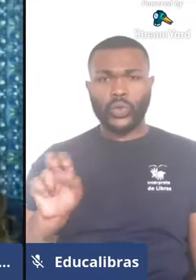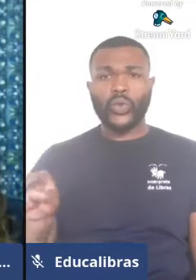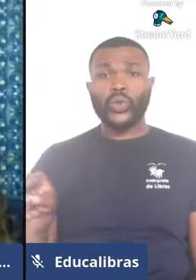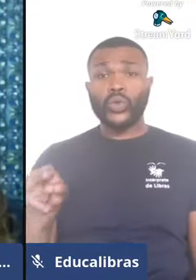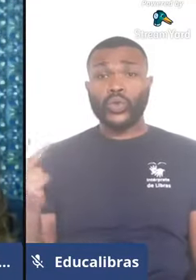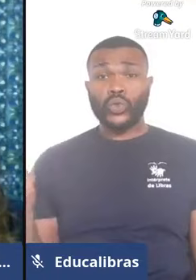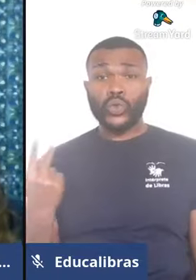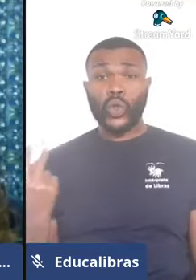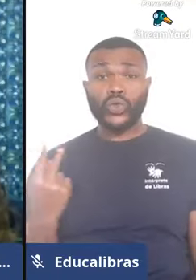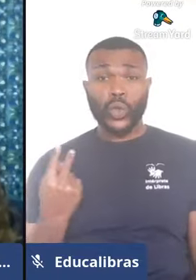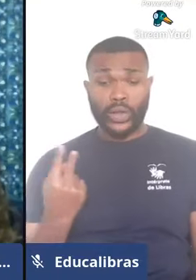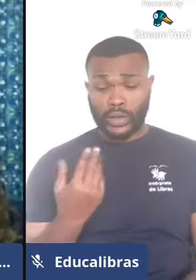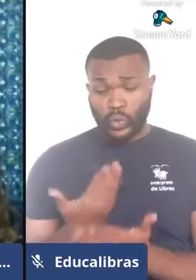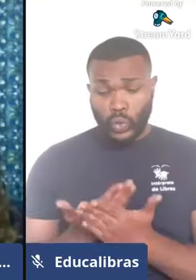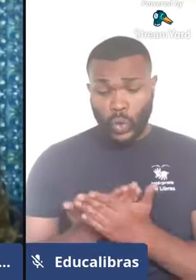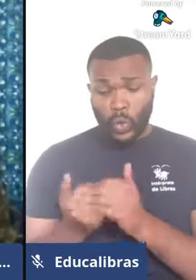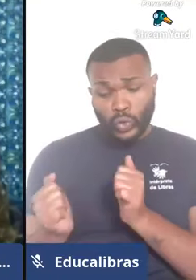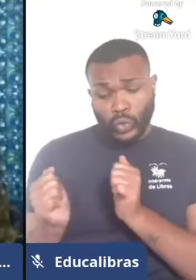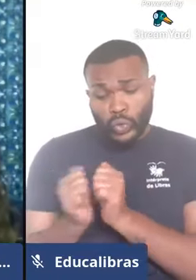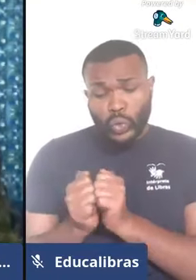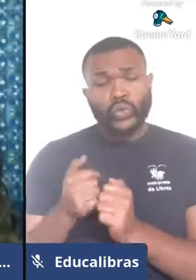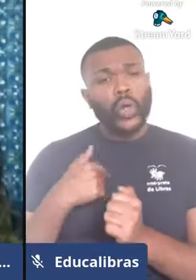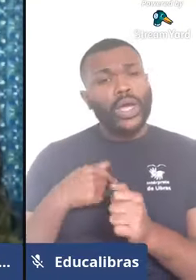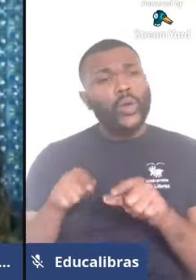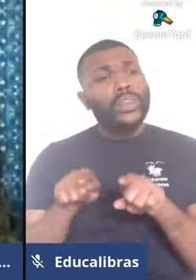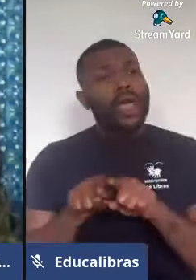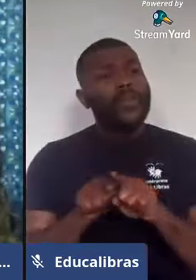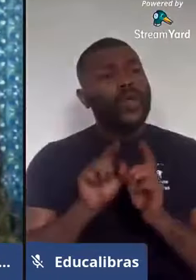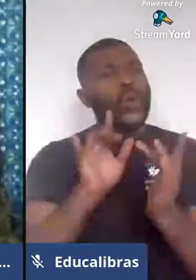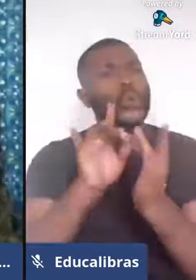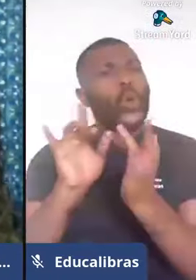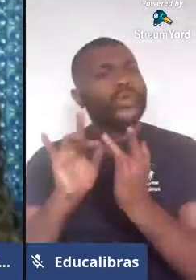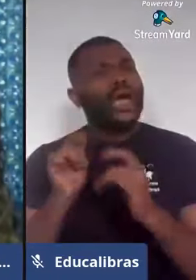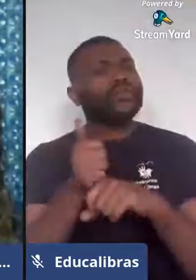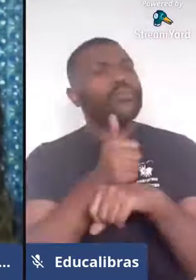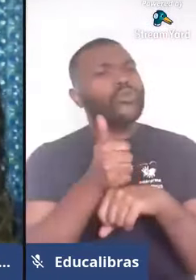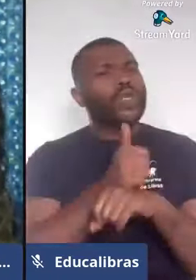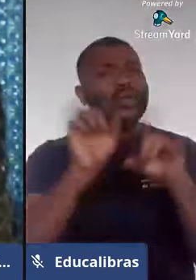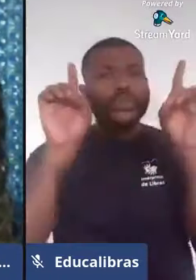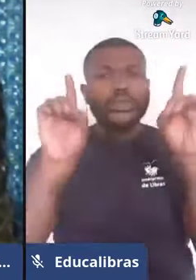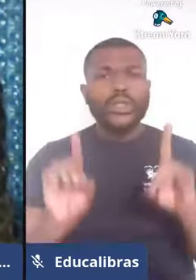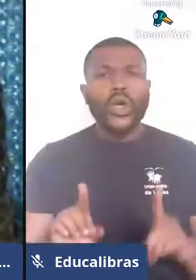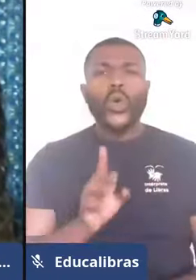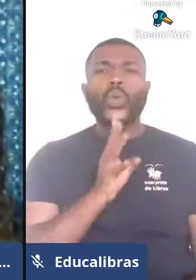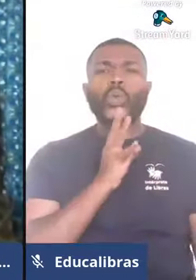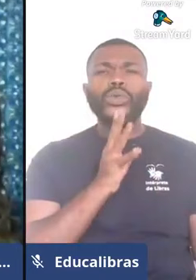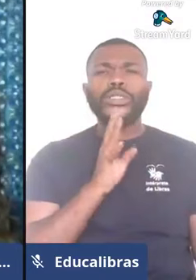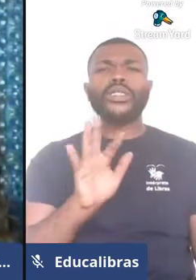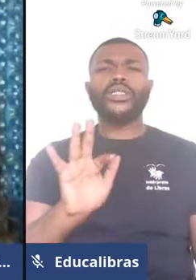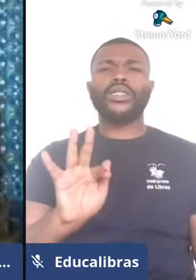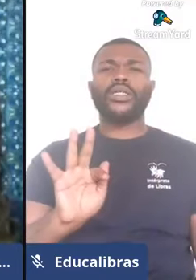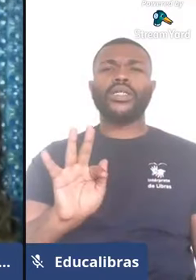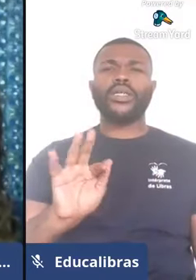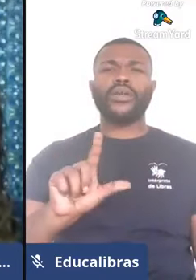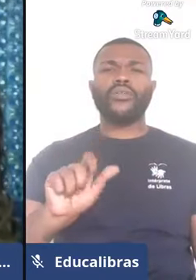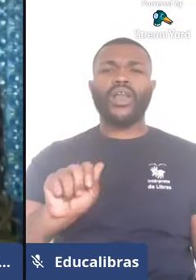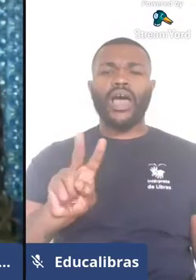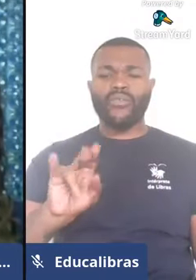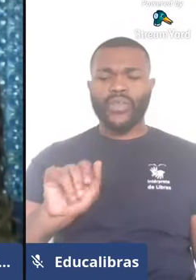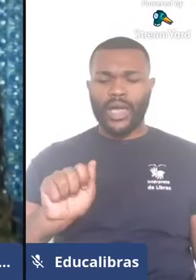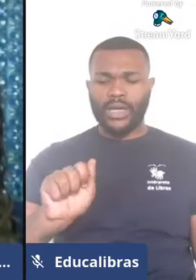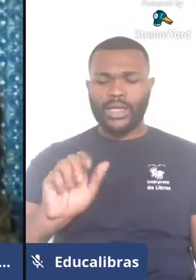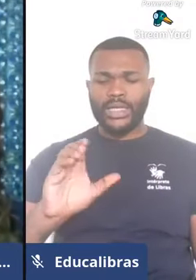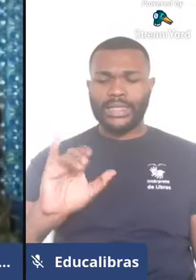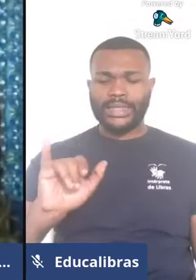E lá também eu comecei a ter mais contato com outros profissionais com deficiência. Eu conheci a Flávia Sintra na faculdade, uma querida